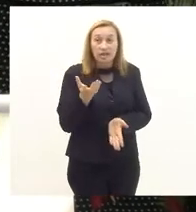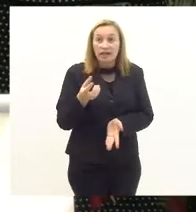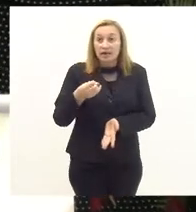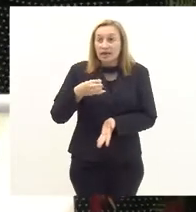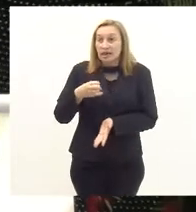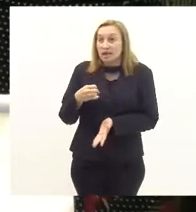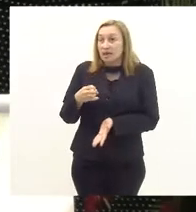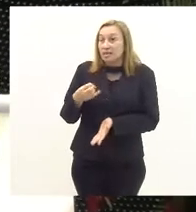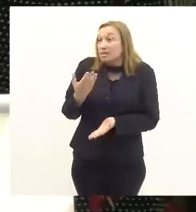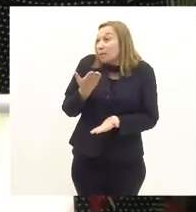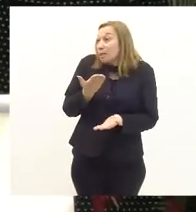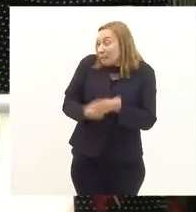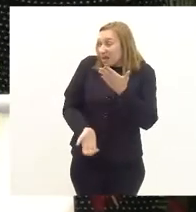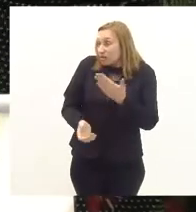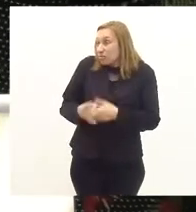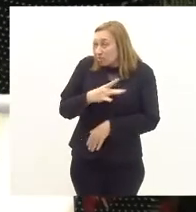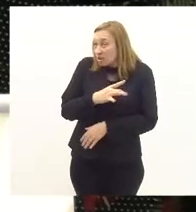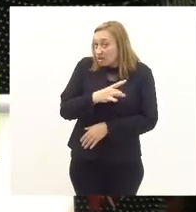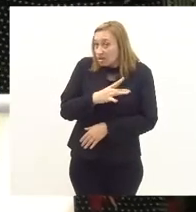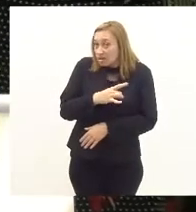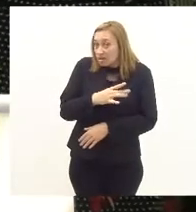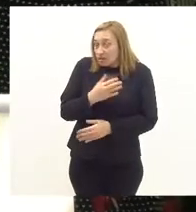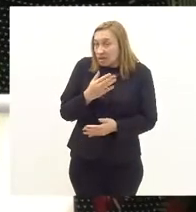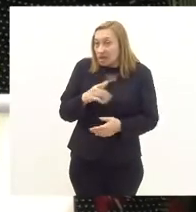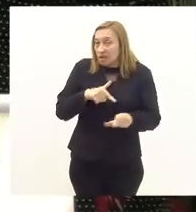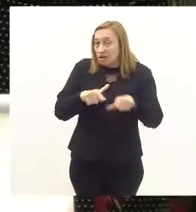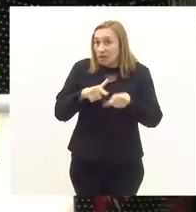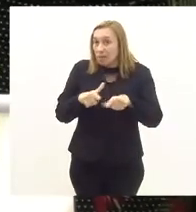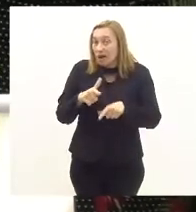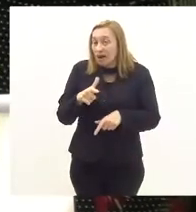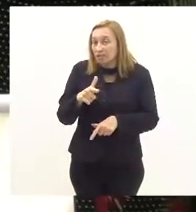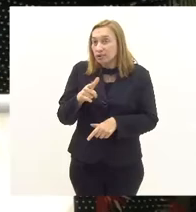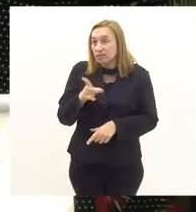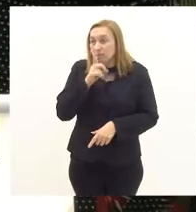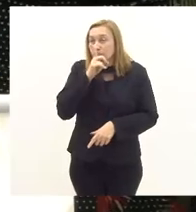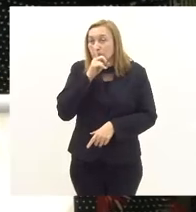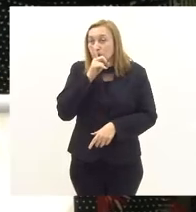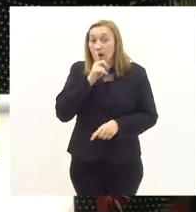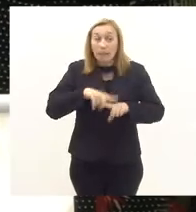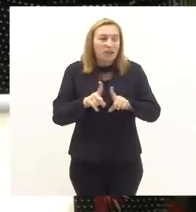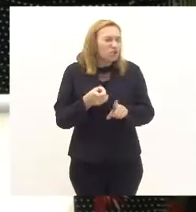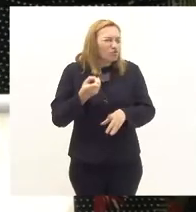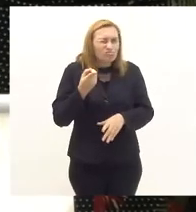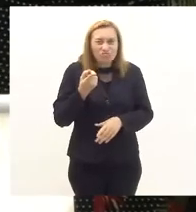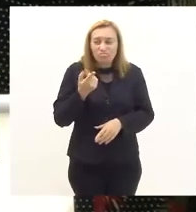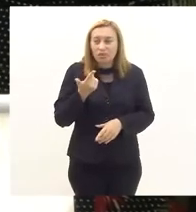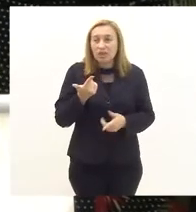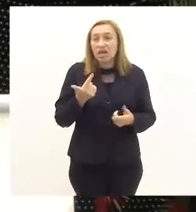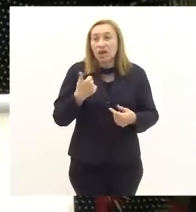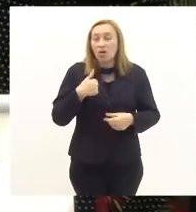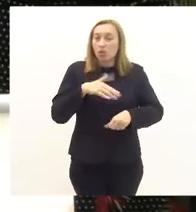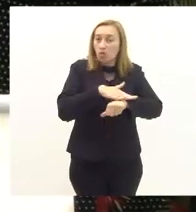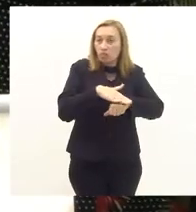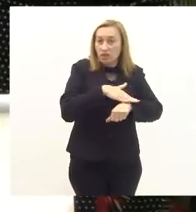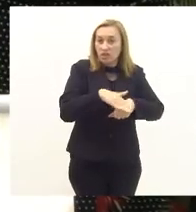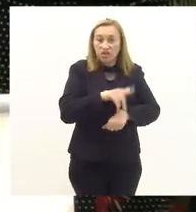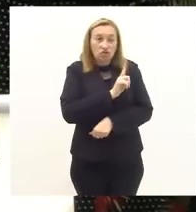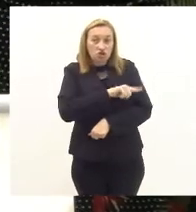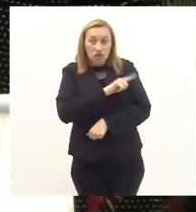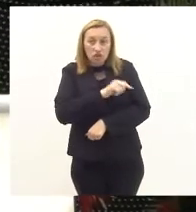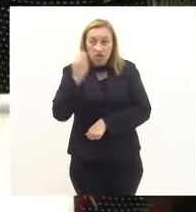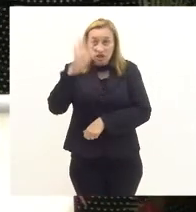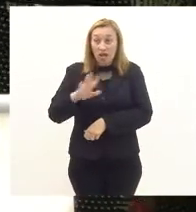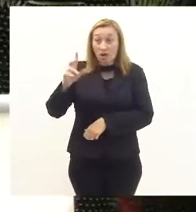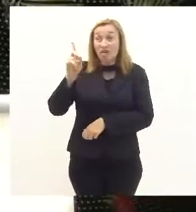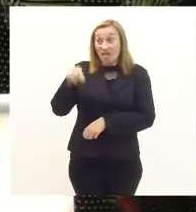tem medo de perder o emprego. E chegou num momento que eu não aguentei mais, eu conversei com o gerente geral, que é gay também, e ele